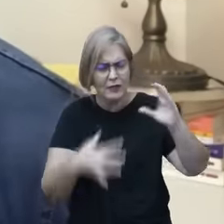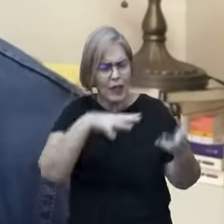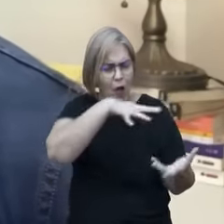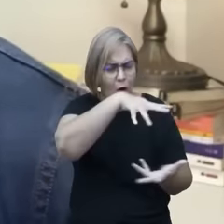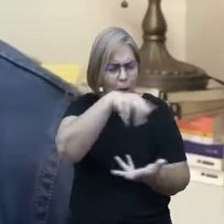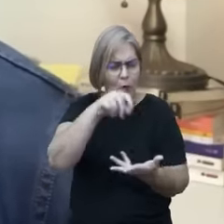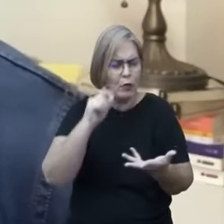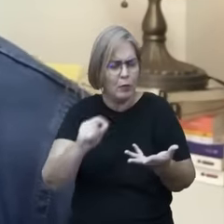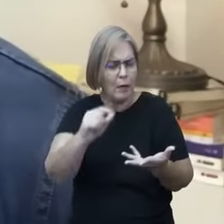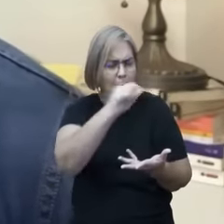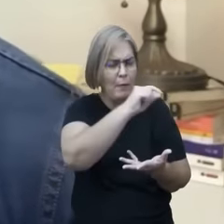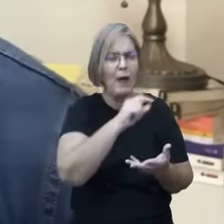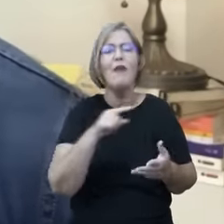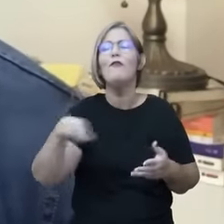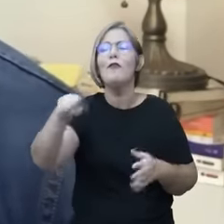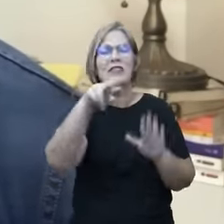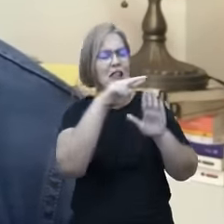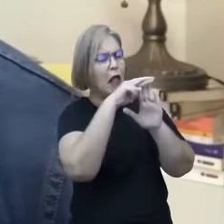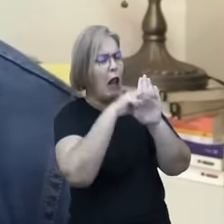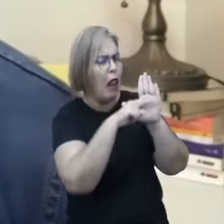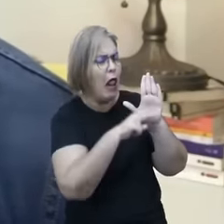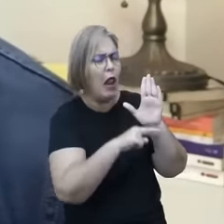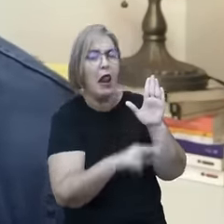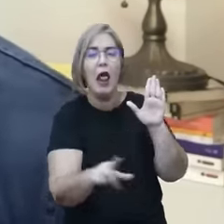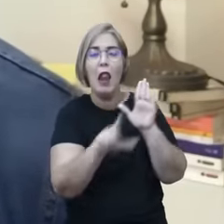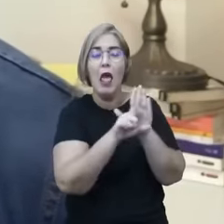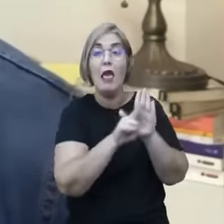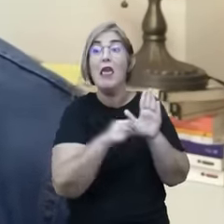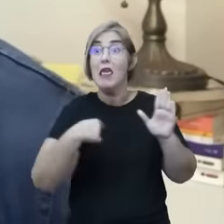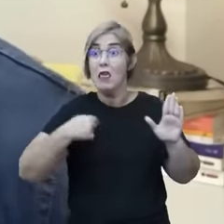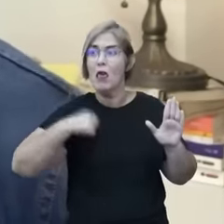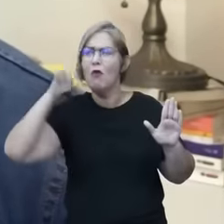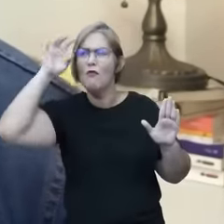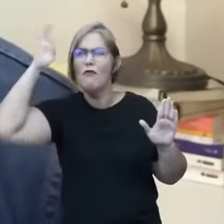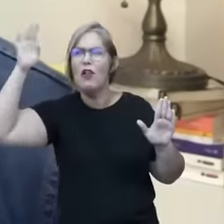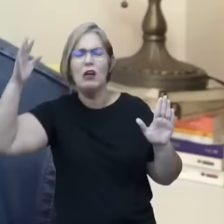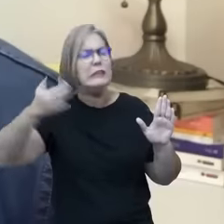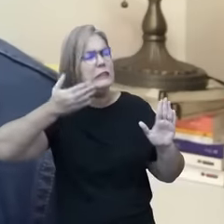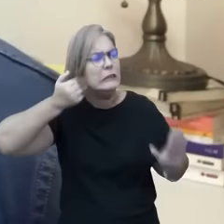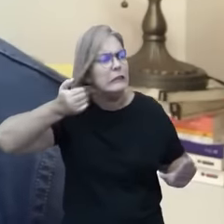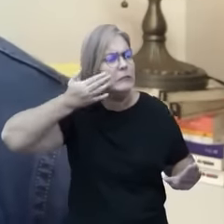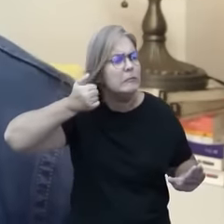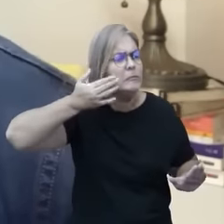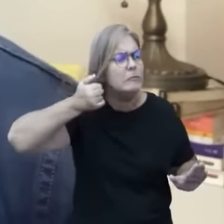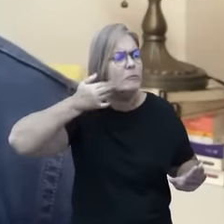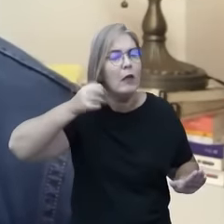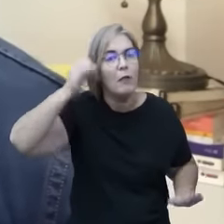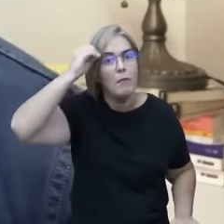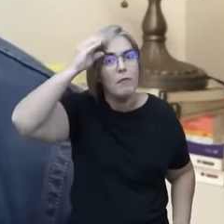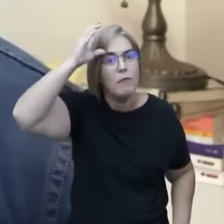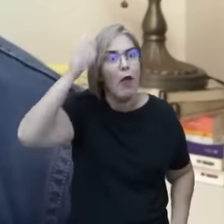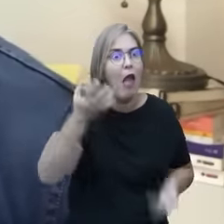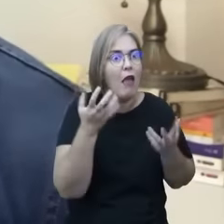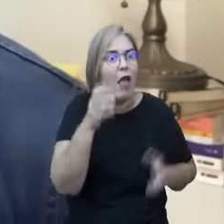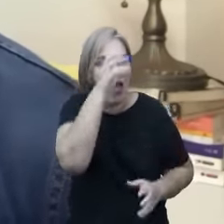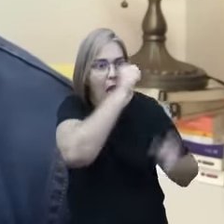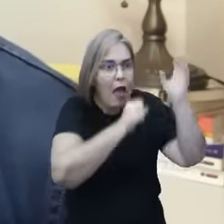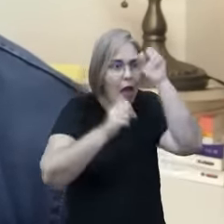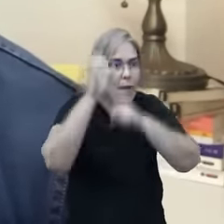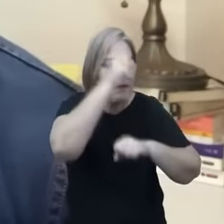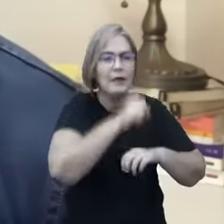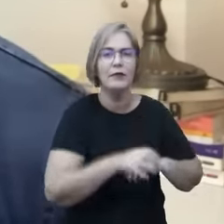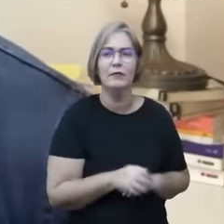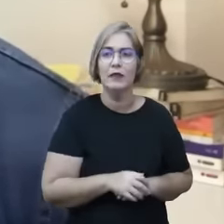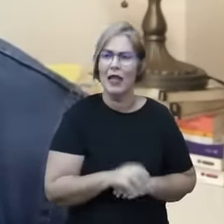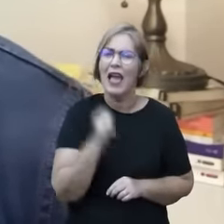enumeram suas leis e, na minha sede de saber aceito que elas são verdadeiras. A ciência que deveria me ensinar